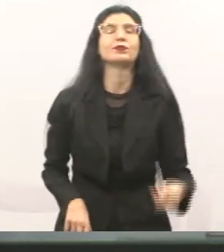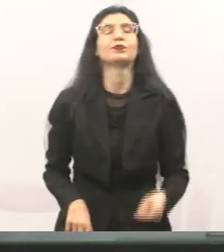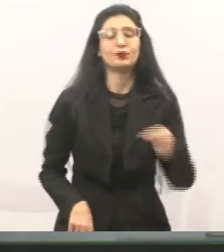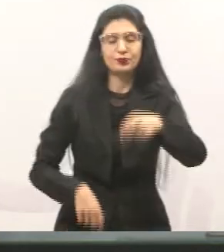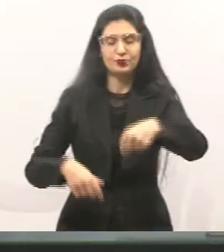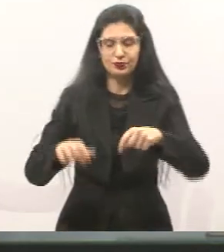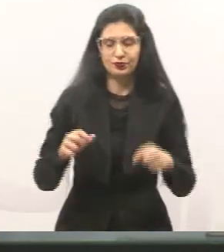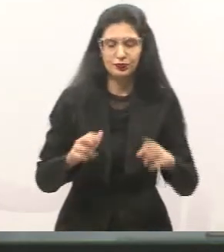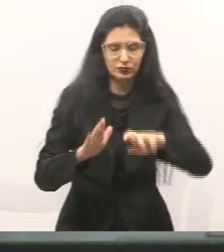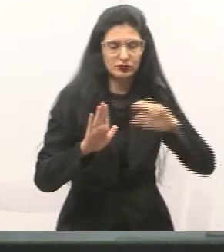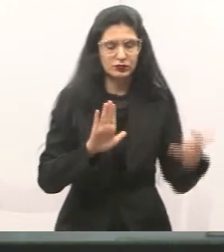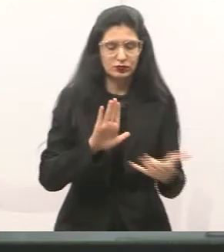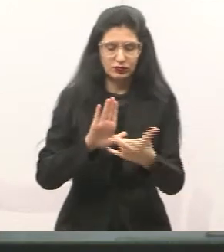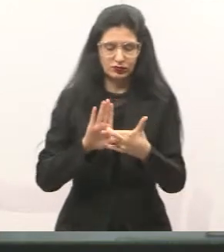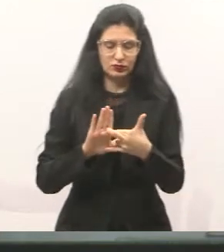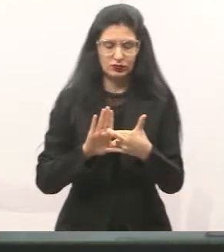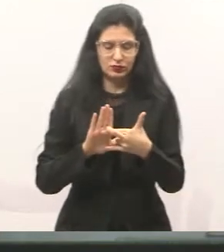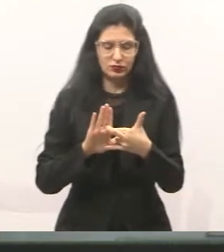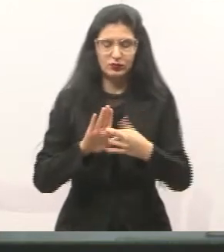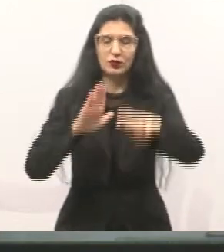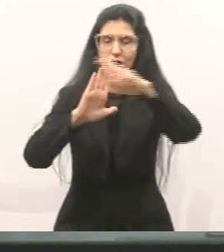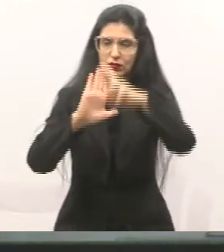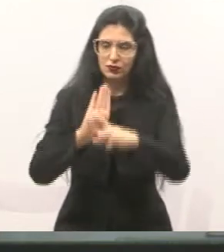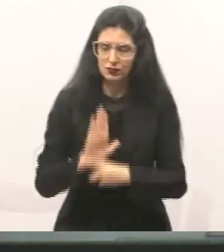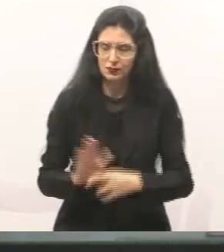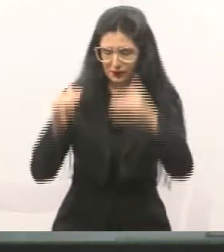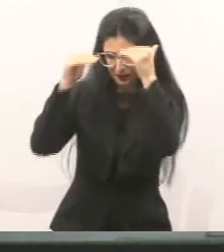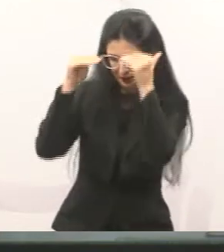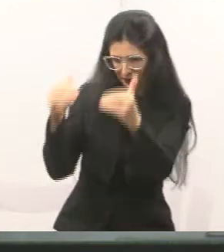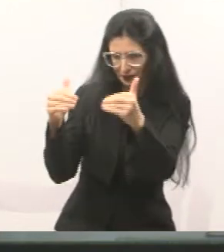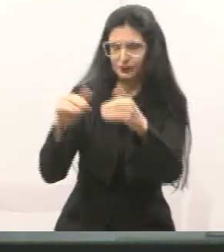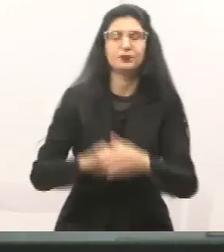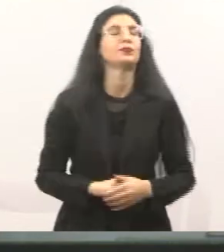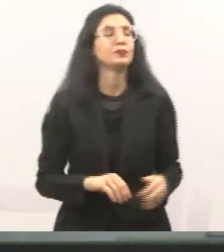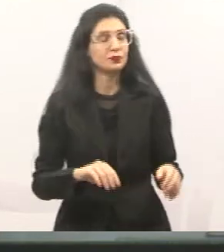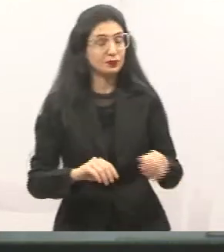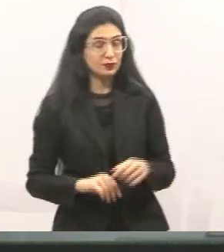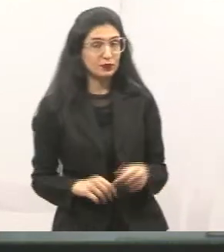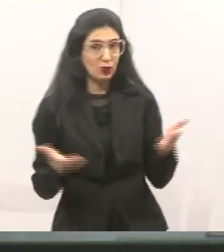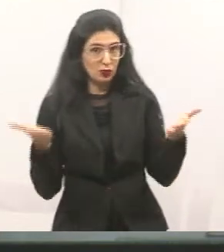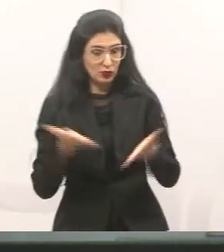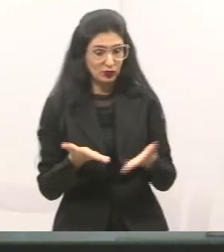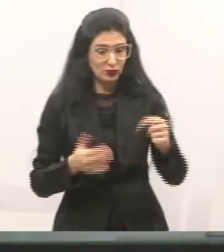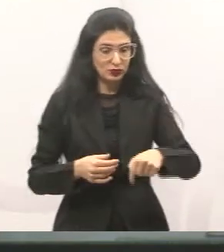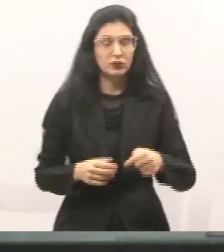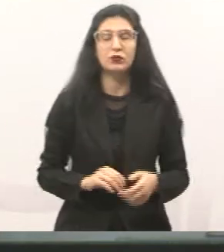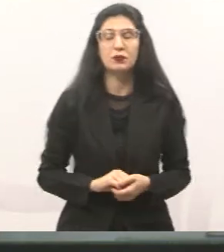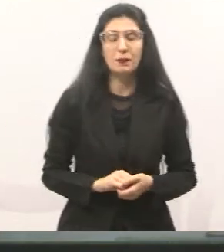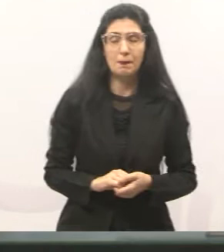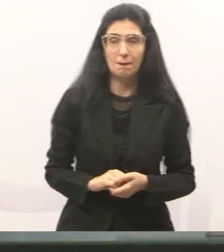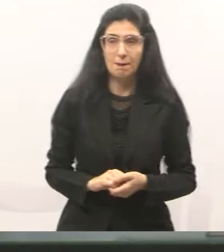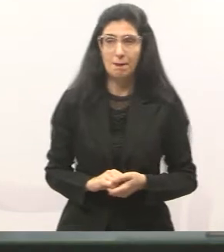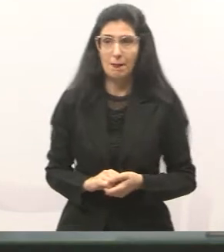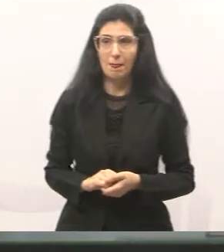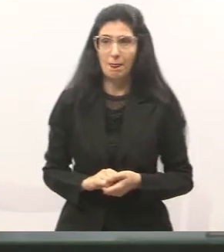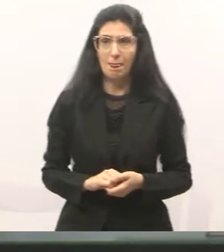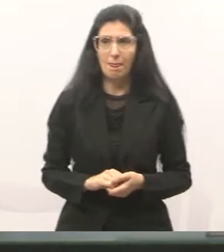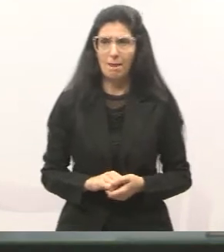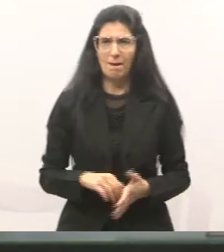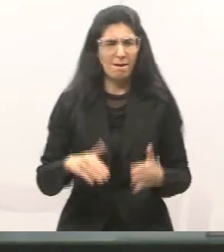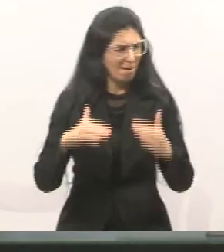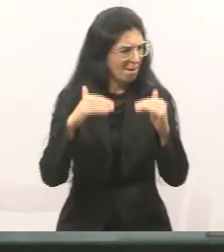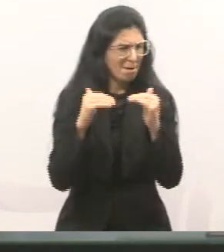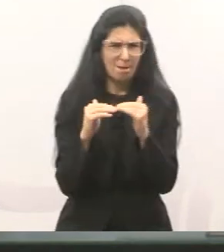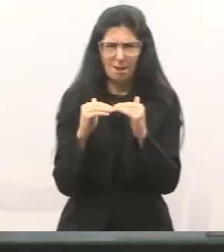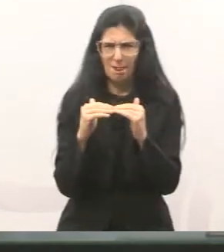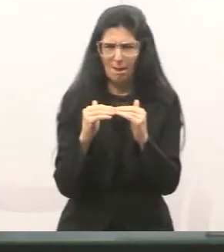cumpridas formalidades regimentais, seja constar na ata de trabalho da sessão o registro de repúdio